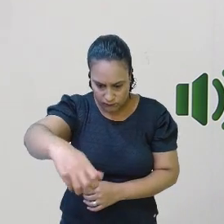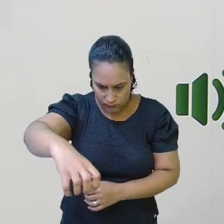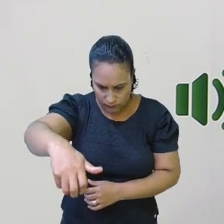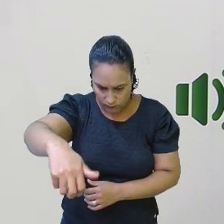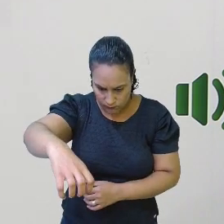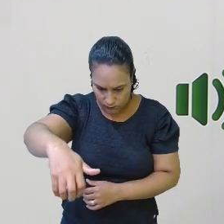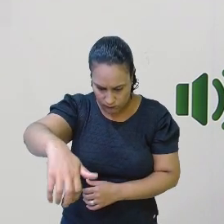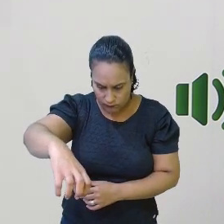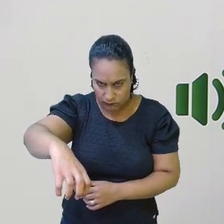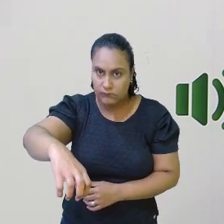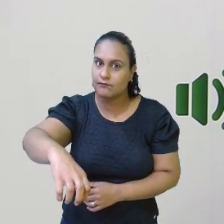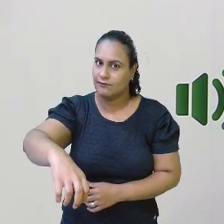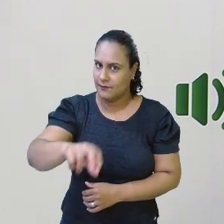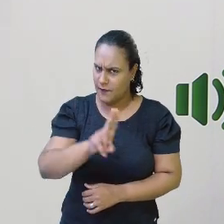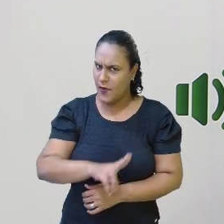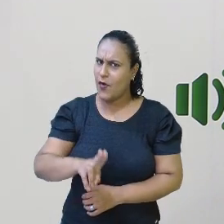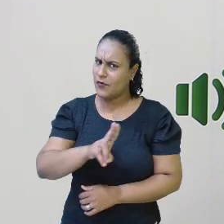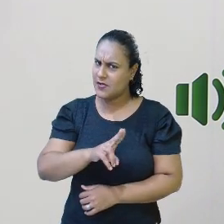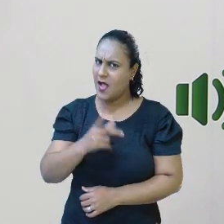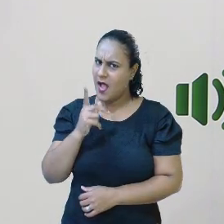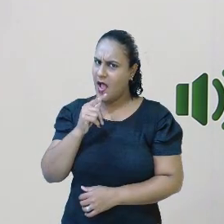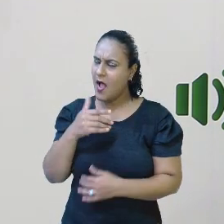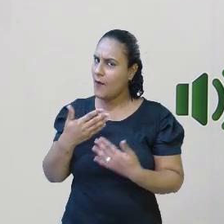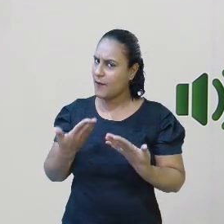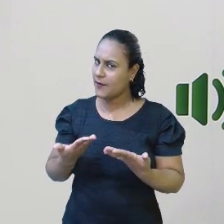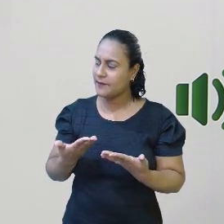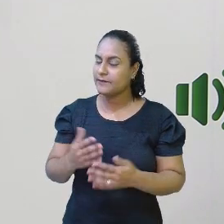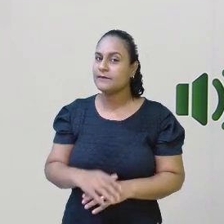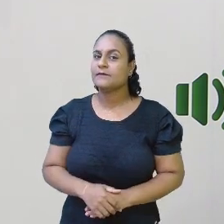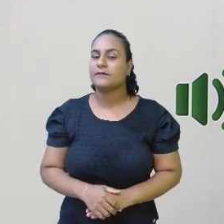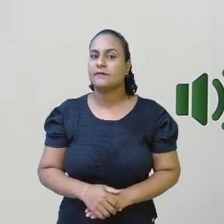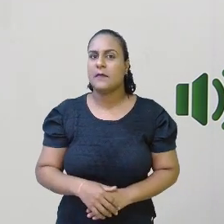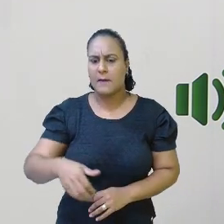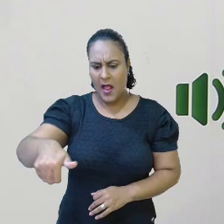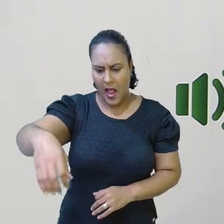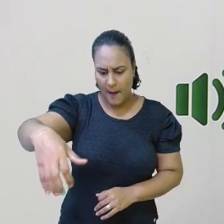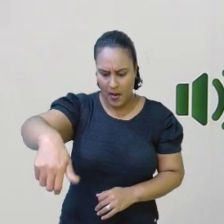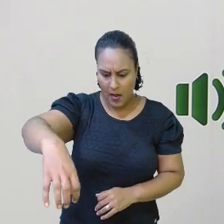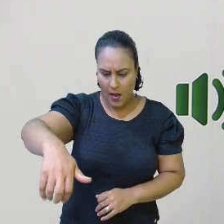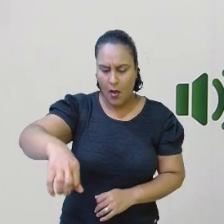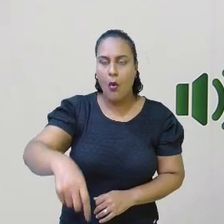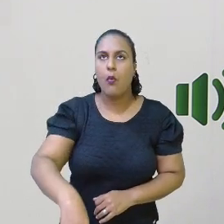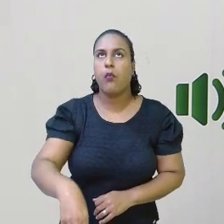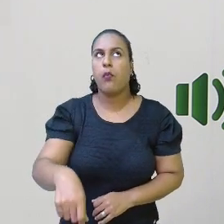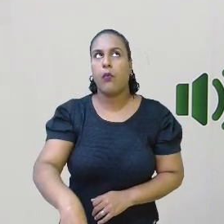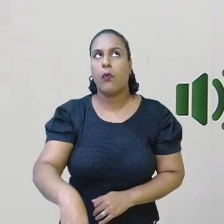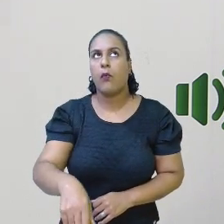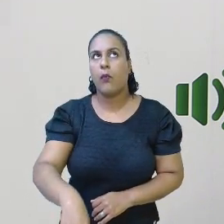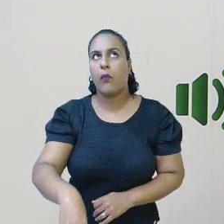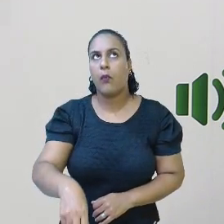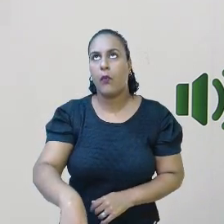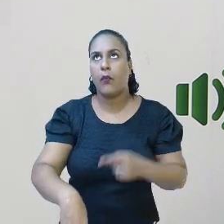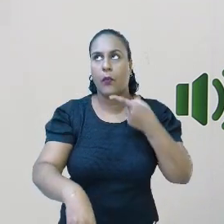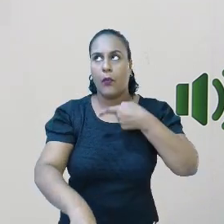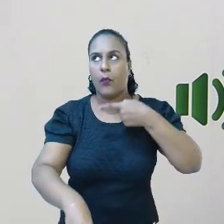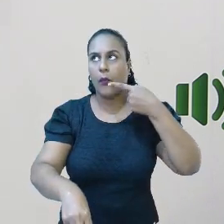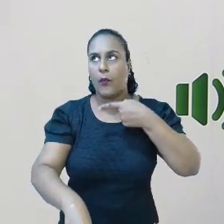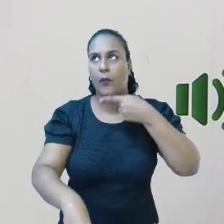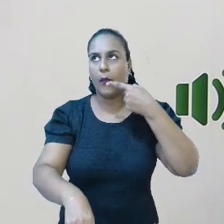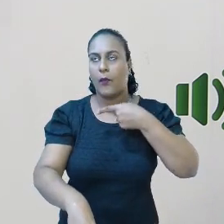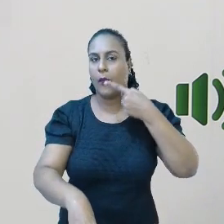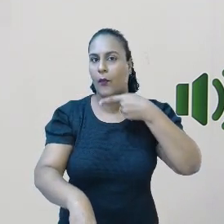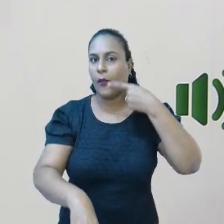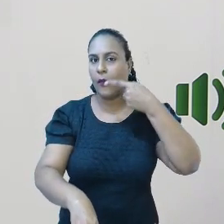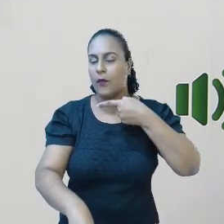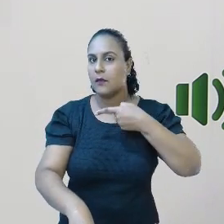pia e vai utilizar a água para escovar, certo? Mas você deixa a torneira aberta o tempo inteiro? Sabia que tem gente que